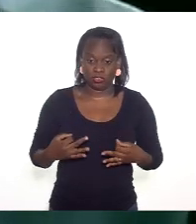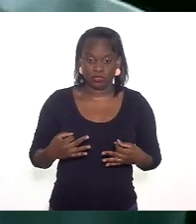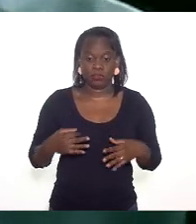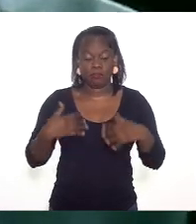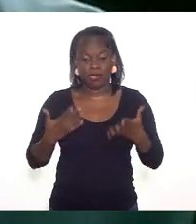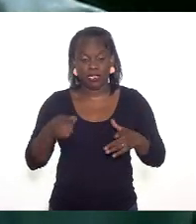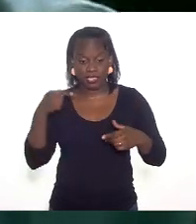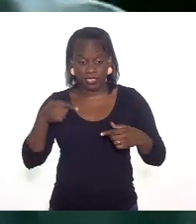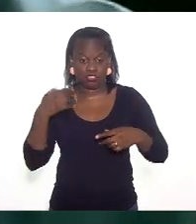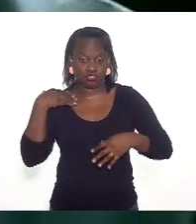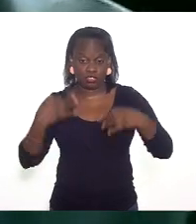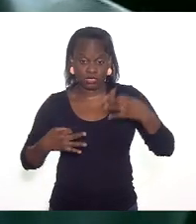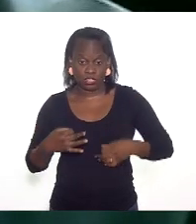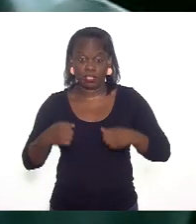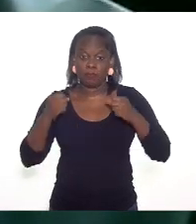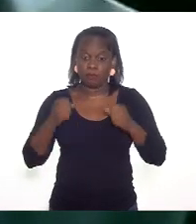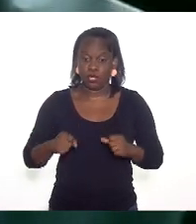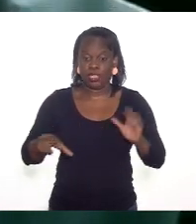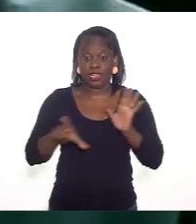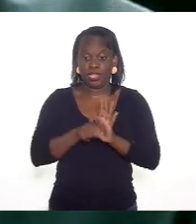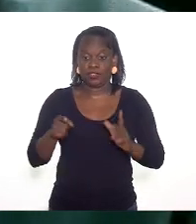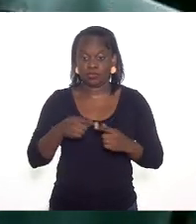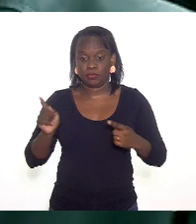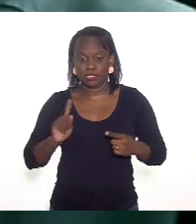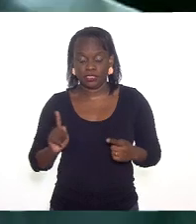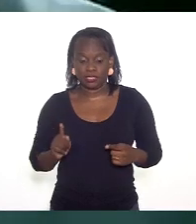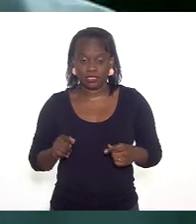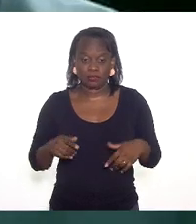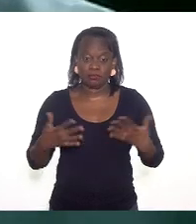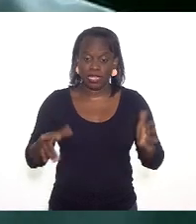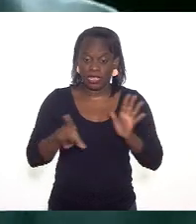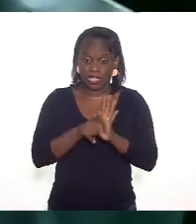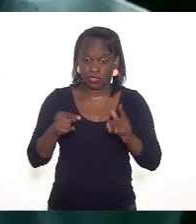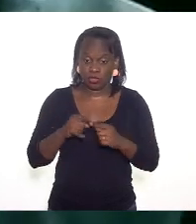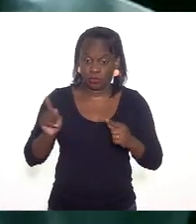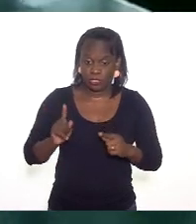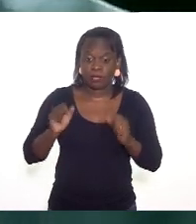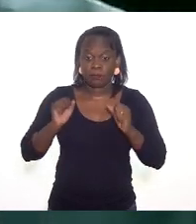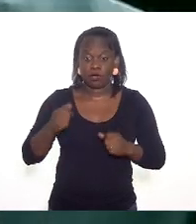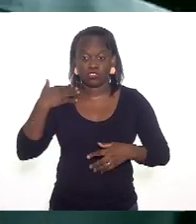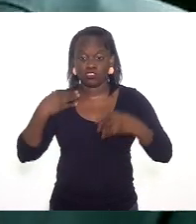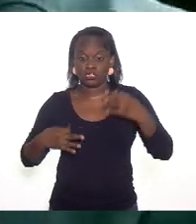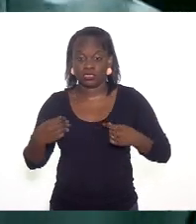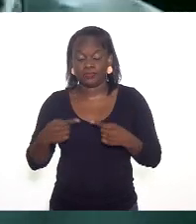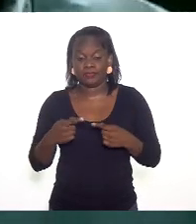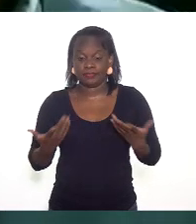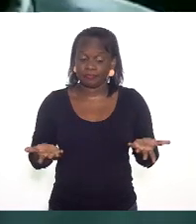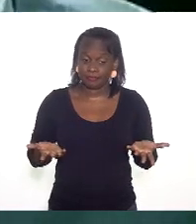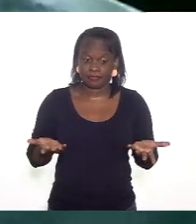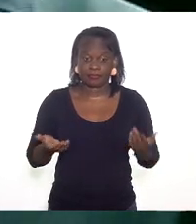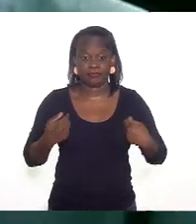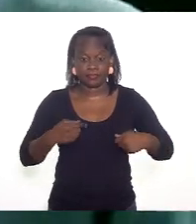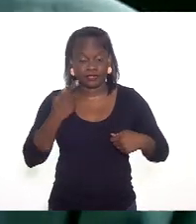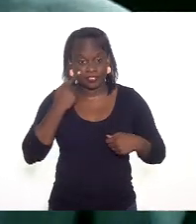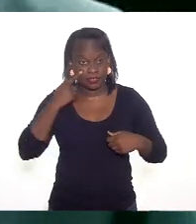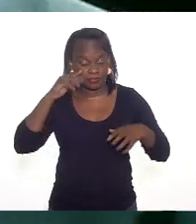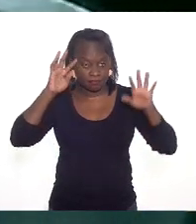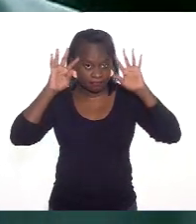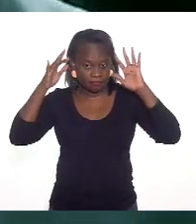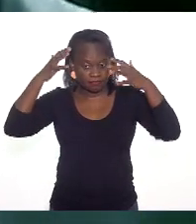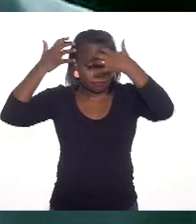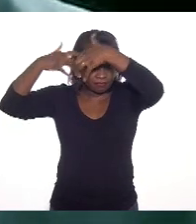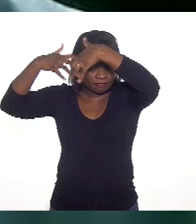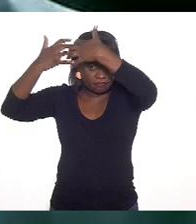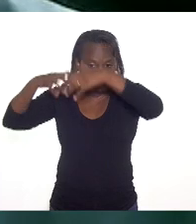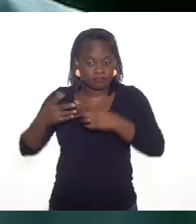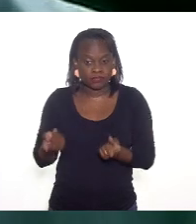que é jurídico pode ser ilegal. Se o que é ilegal pode ser jurídico. A gente também tem que ver o raciocínio pelo